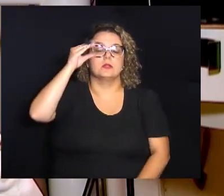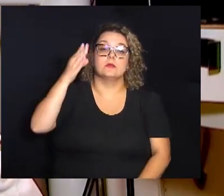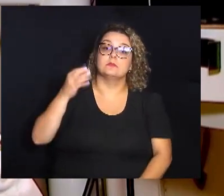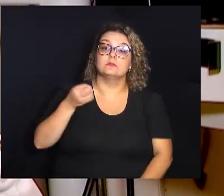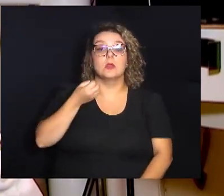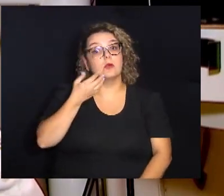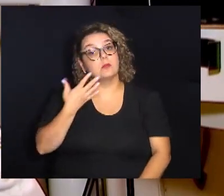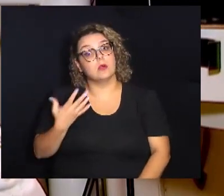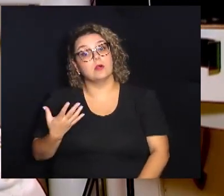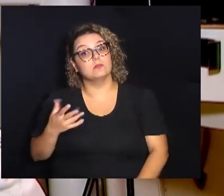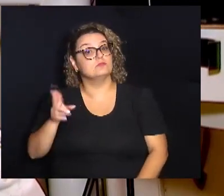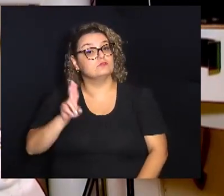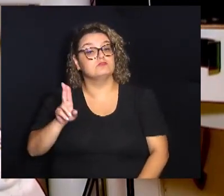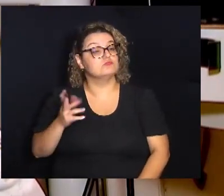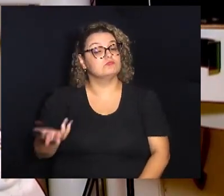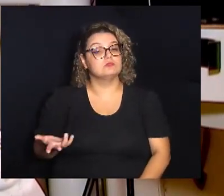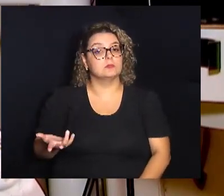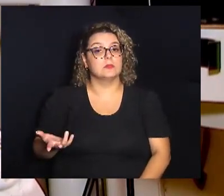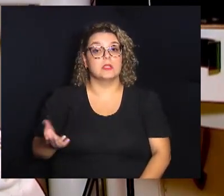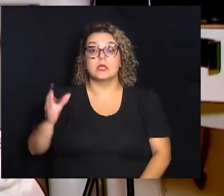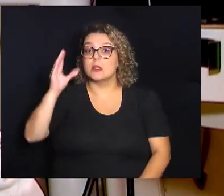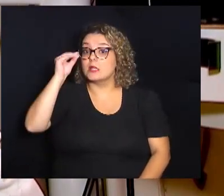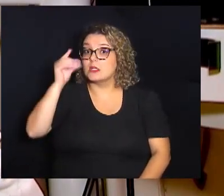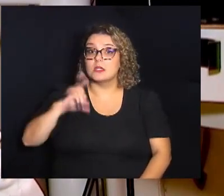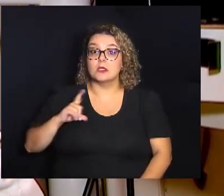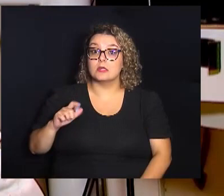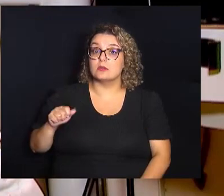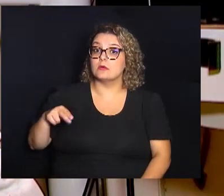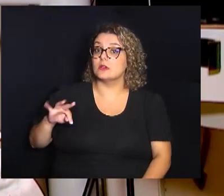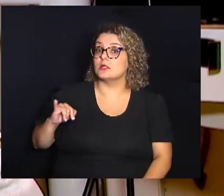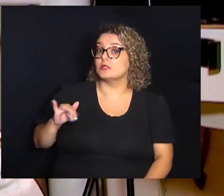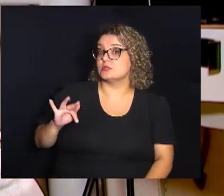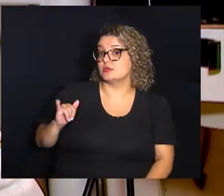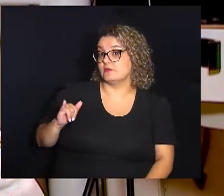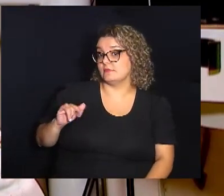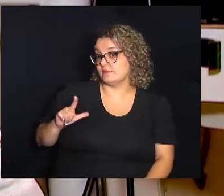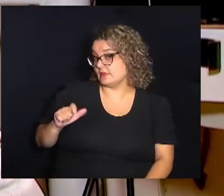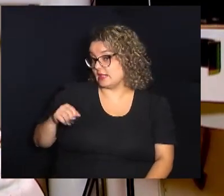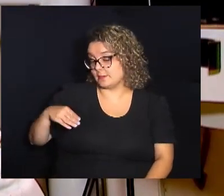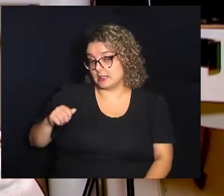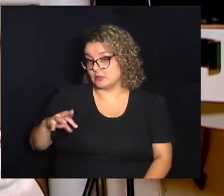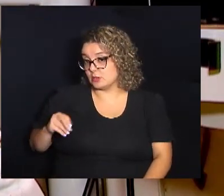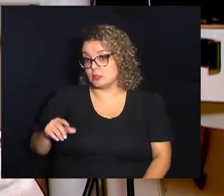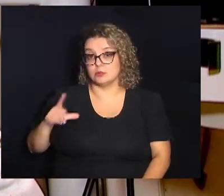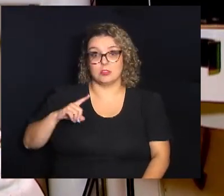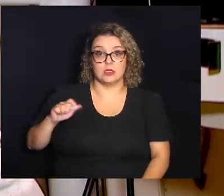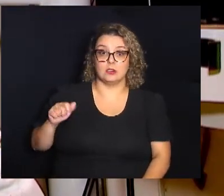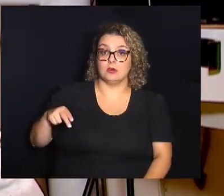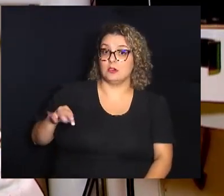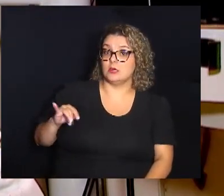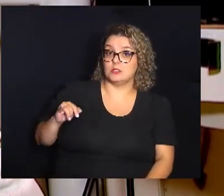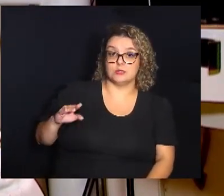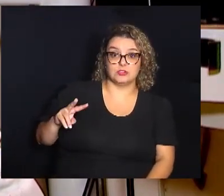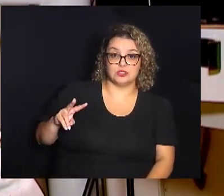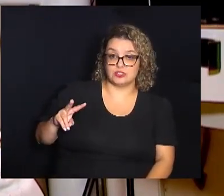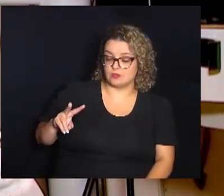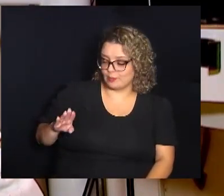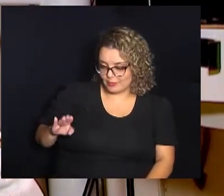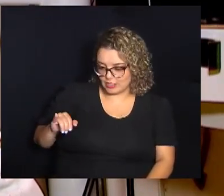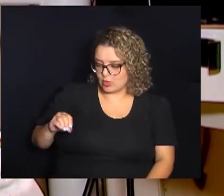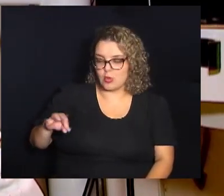branco, começa a usar. Esse colírio, às vezes, tem um anti-inflamatório, tem antibiótico, ele tem cortisona. O